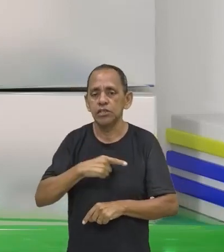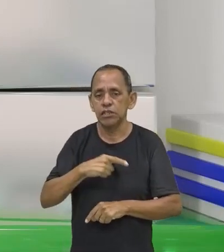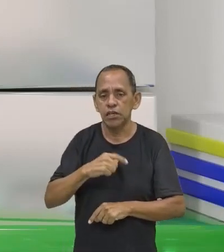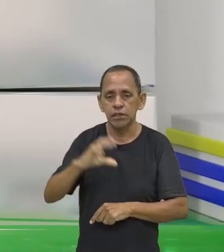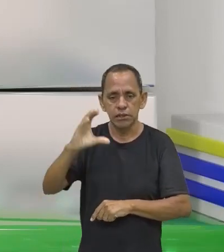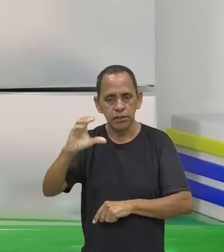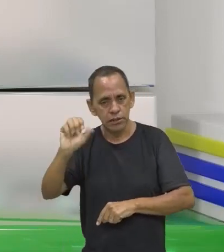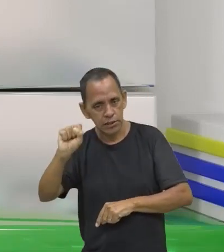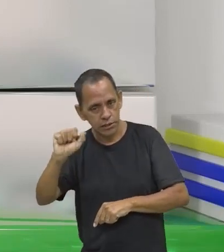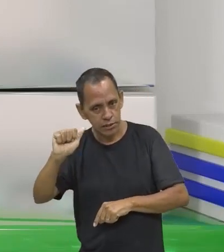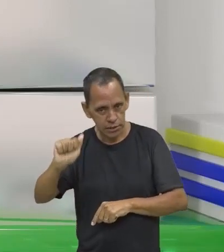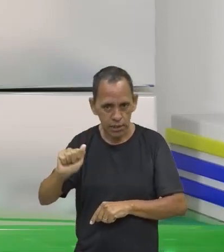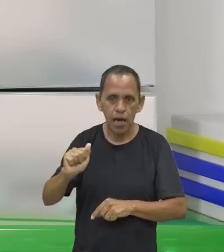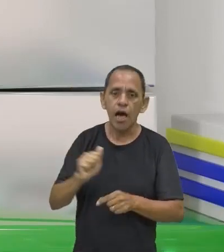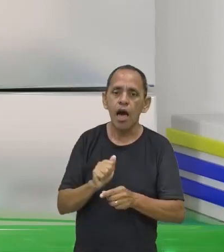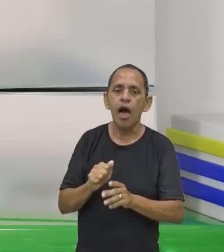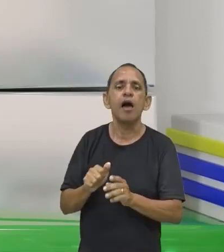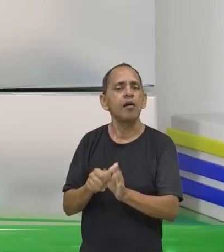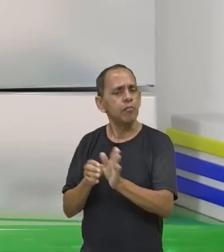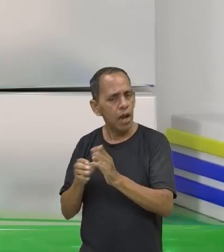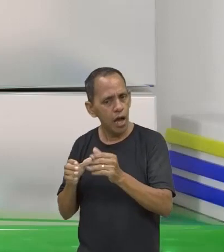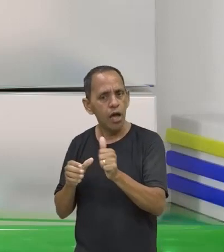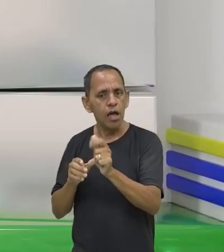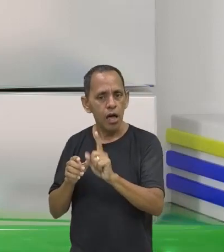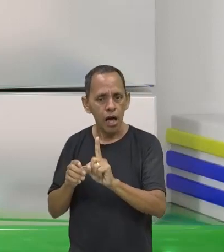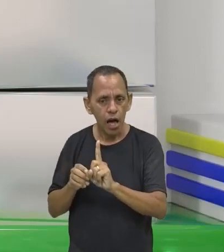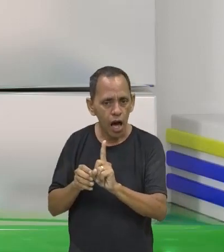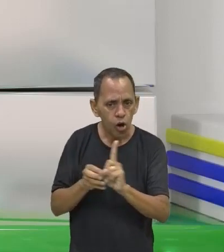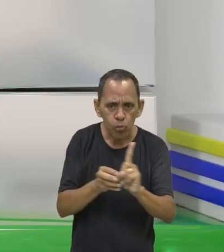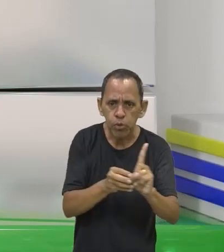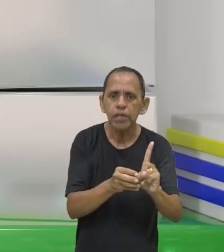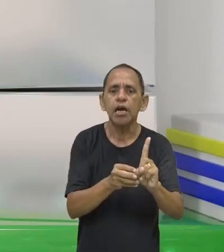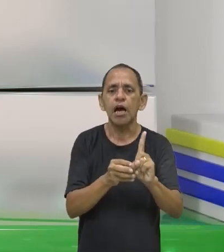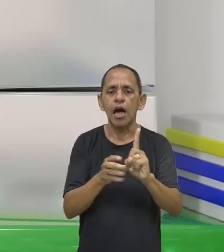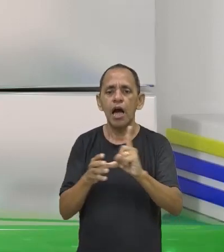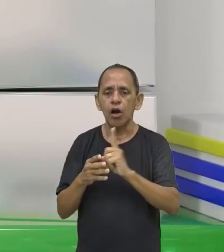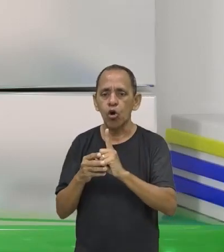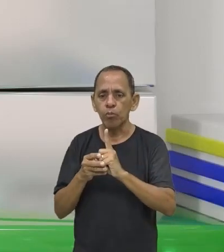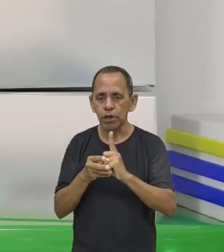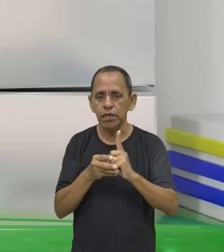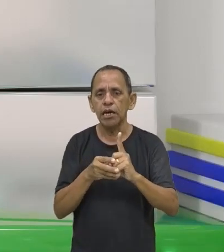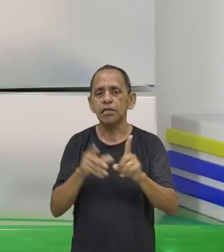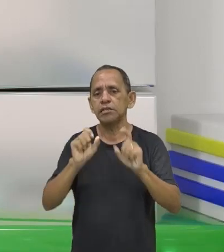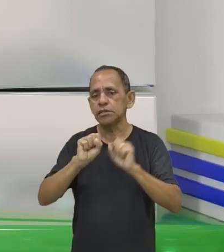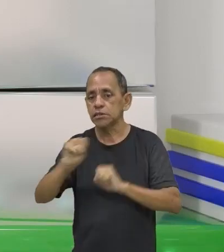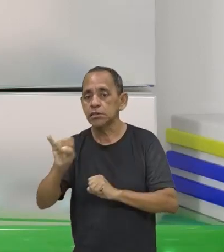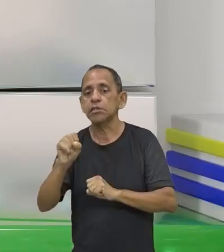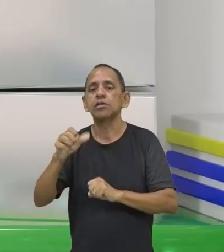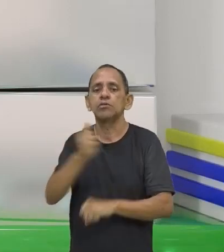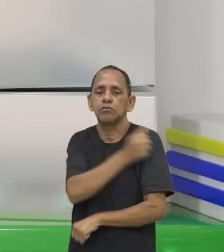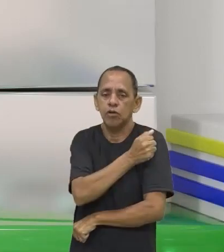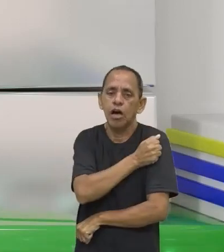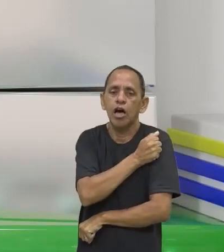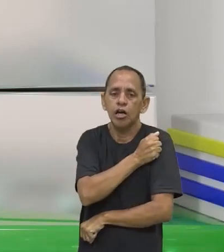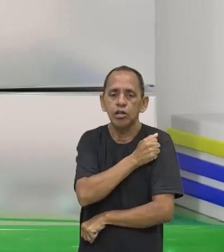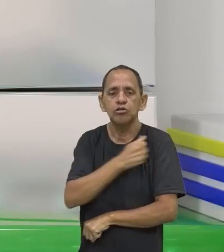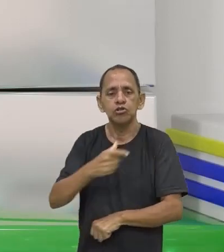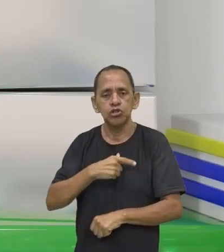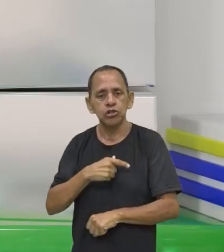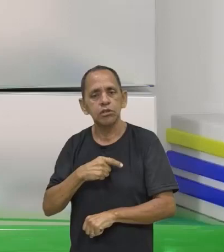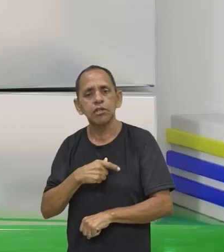para fazer o acompanhamento dos objetos de conhecimento que serão trabalhados durante aquele componente curricular. Então, olha, já falamos